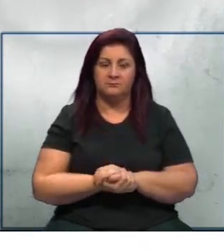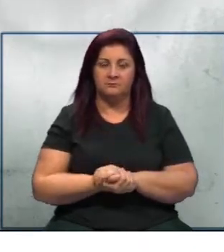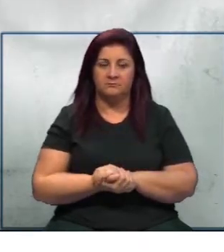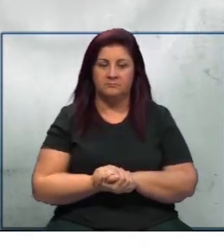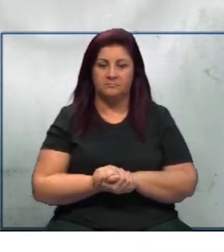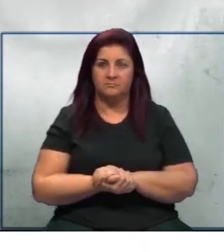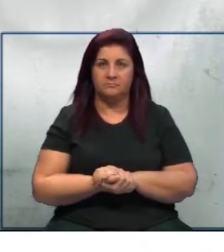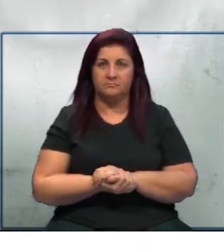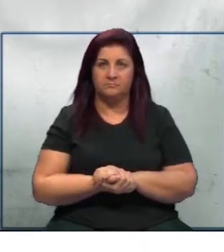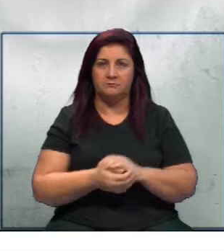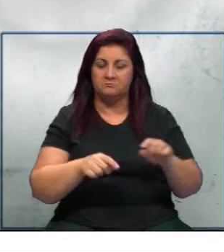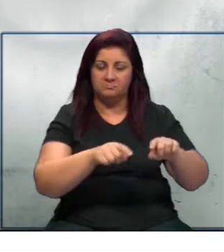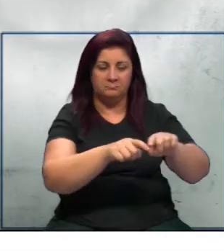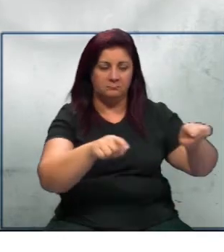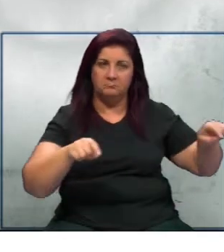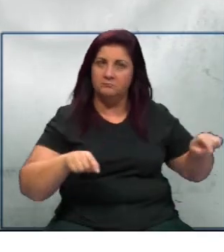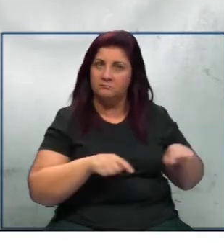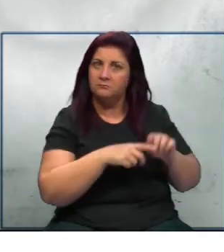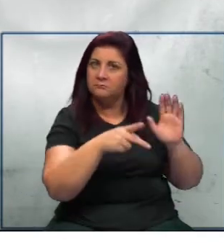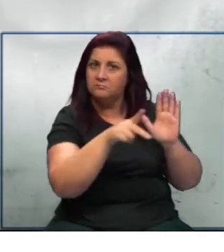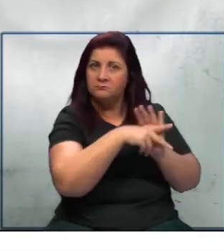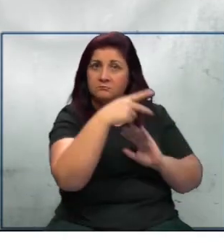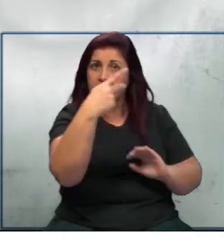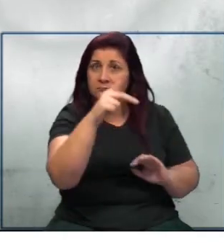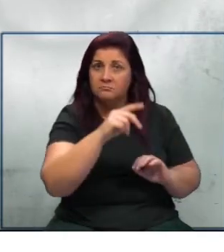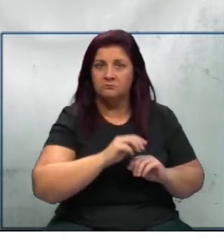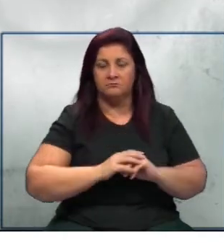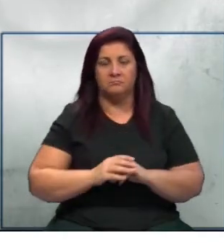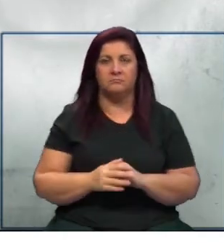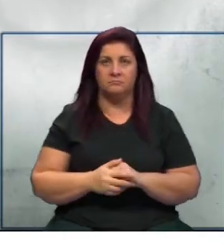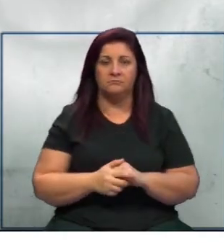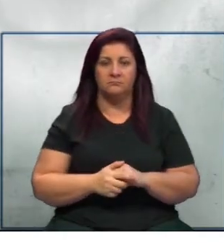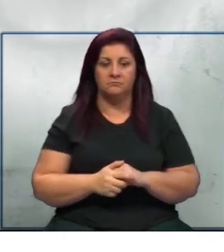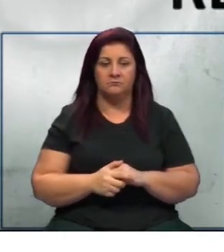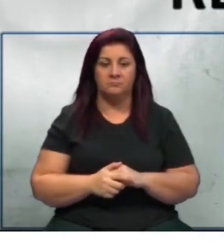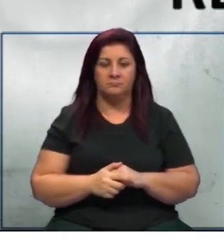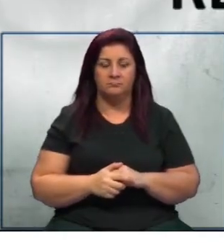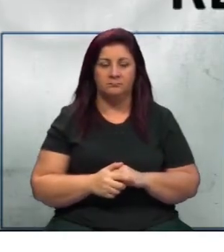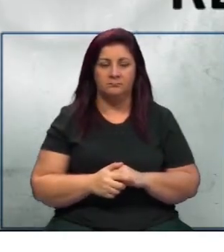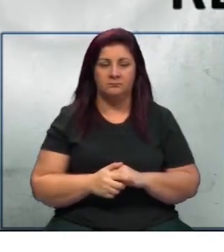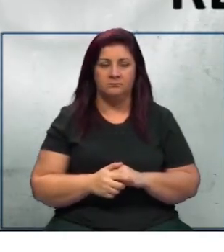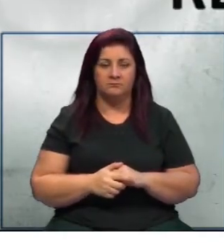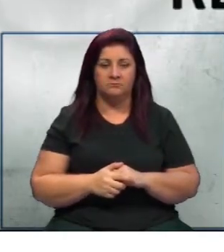que o gabinete é de vocês, não é do vereador. A foto 4.